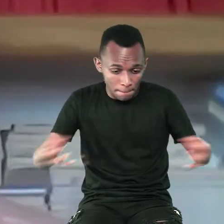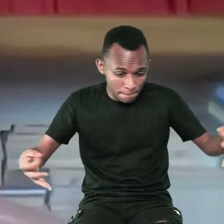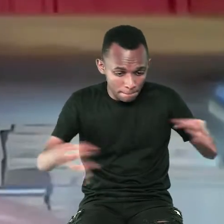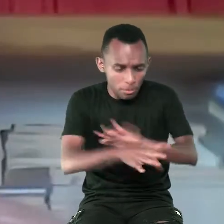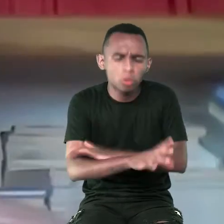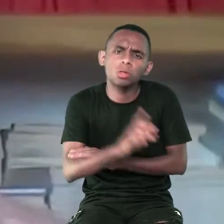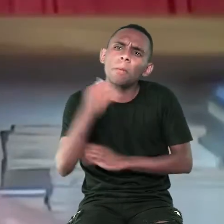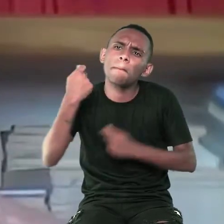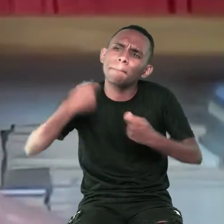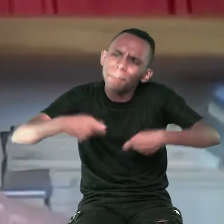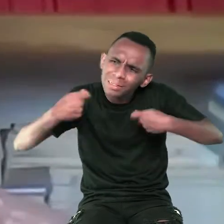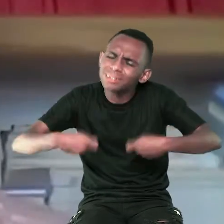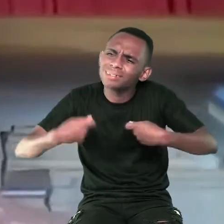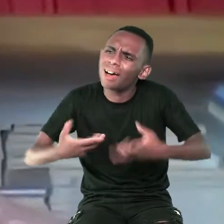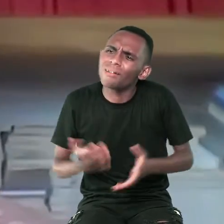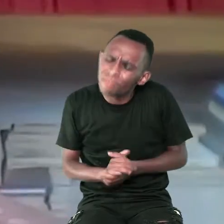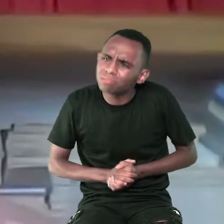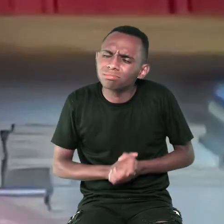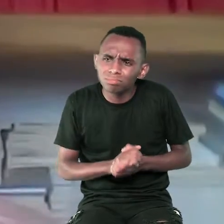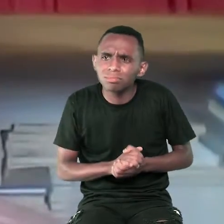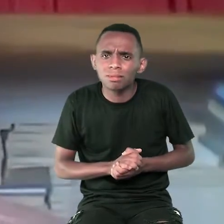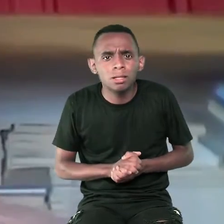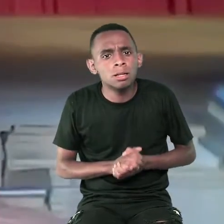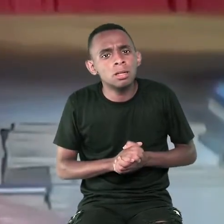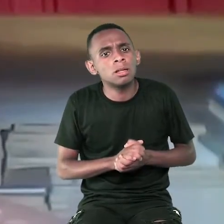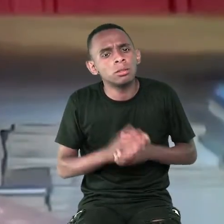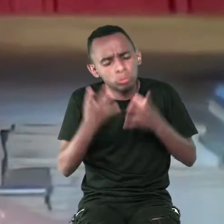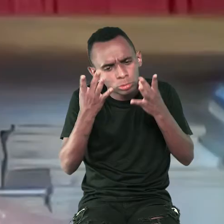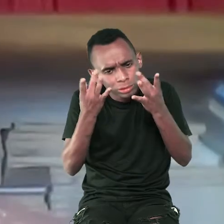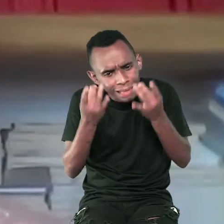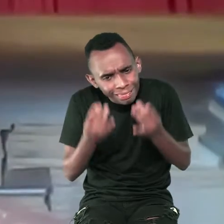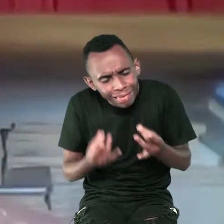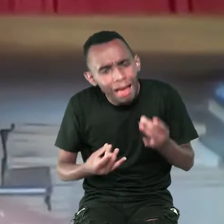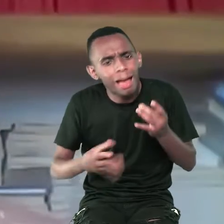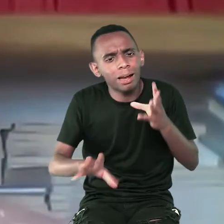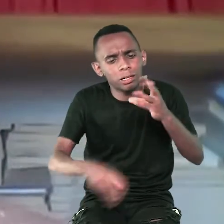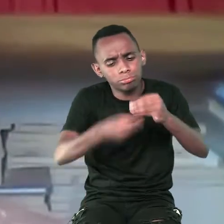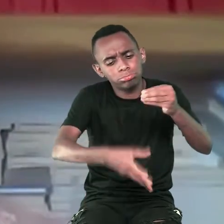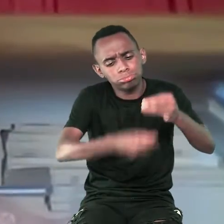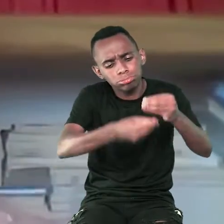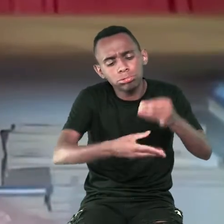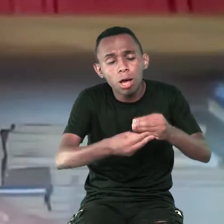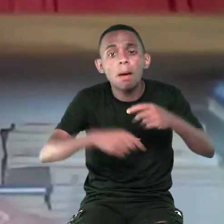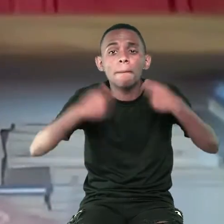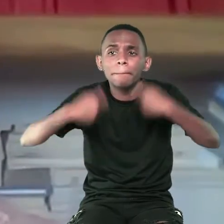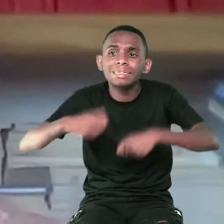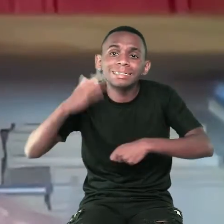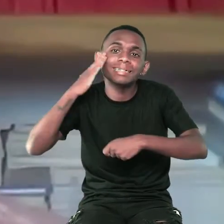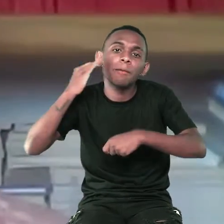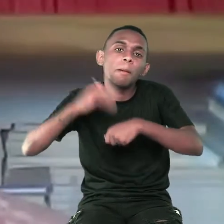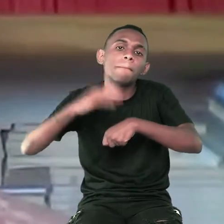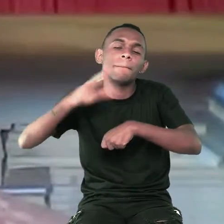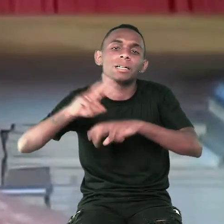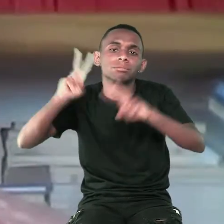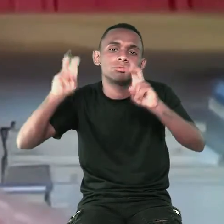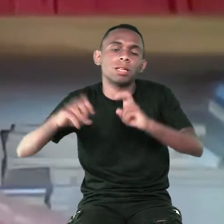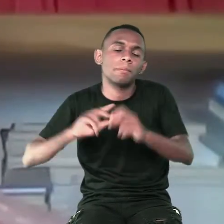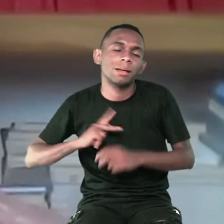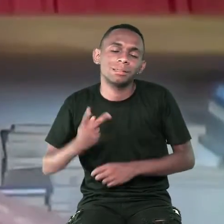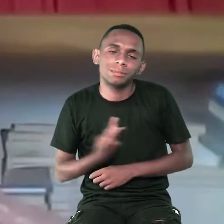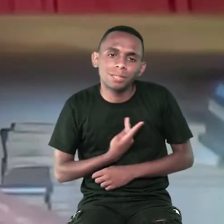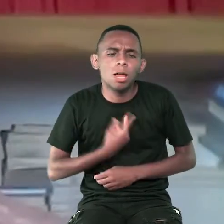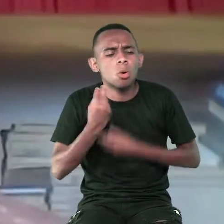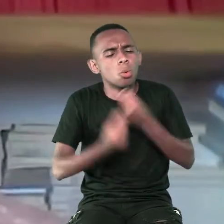percebi que eu precisava, para colocar alguns detalhes, eu precisava saber mais como